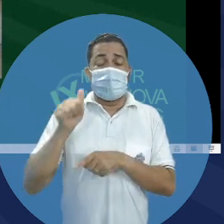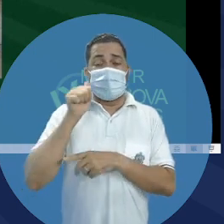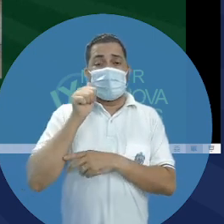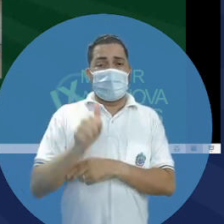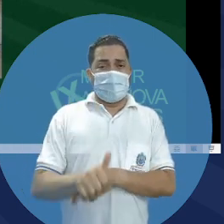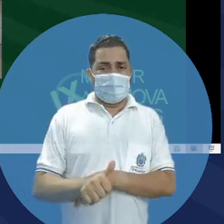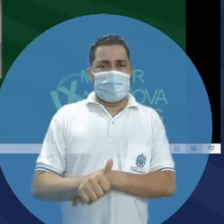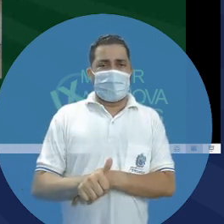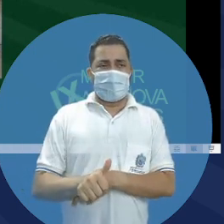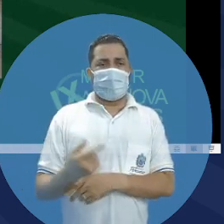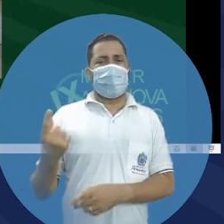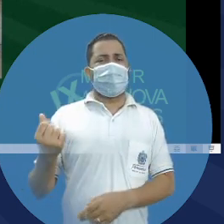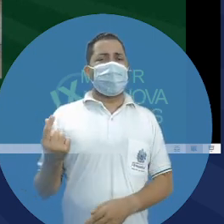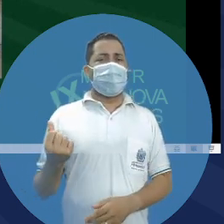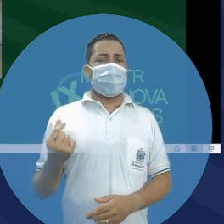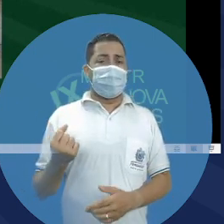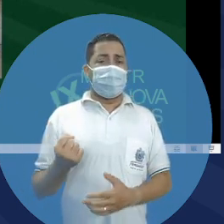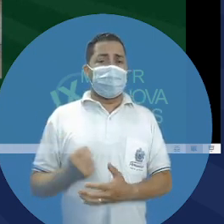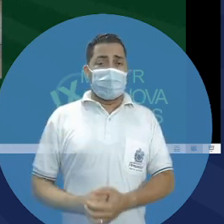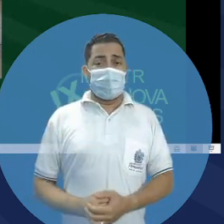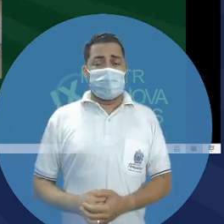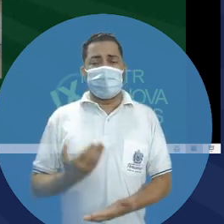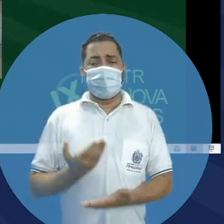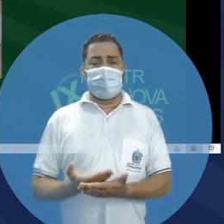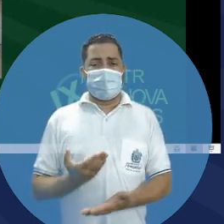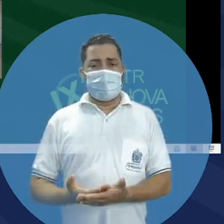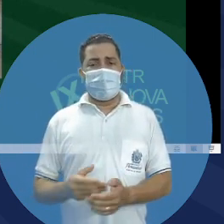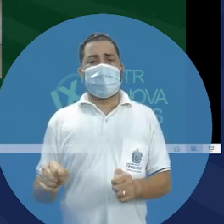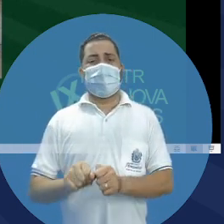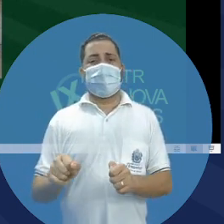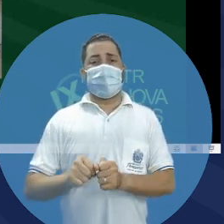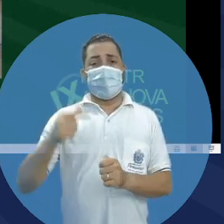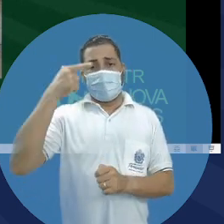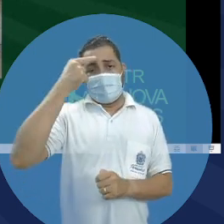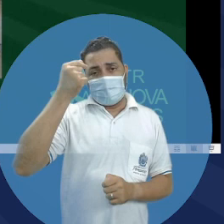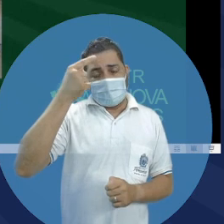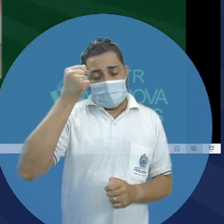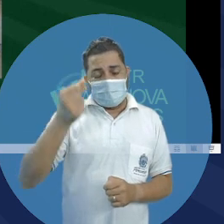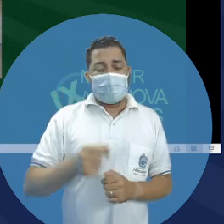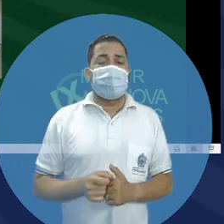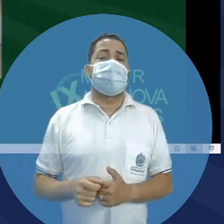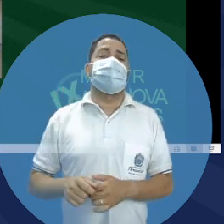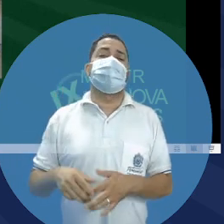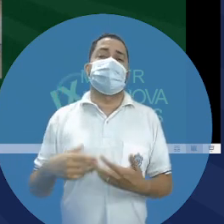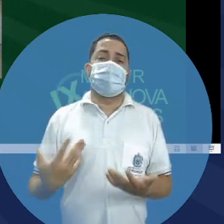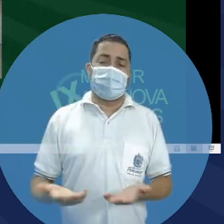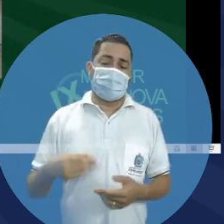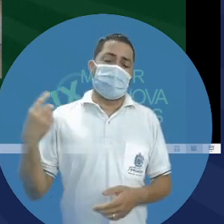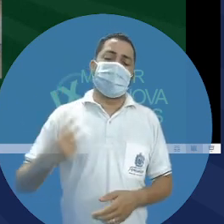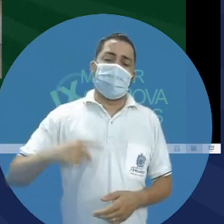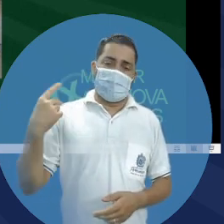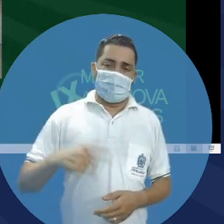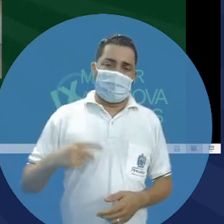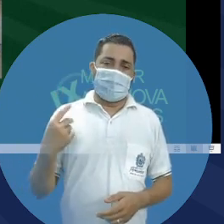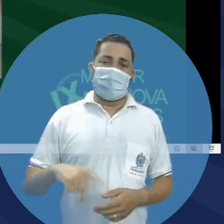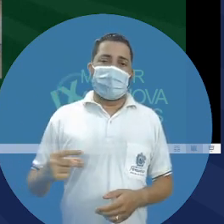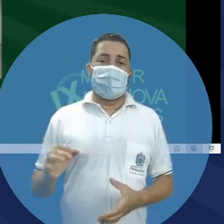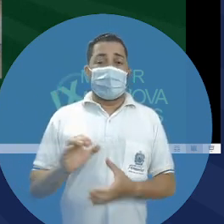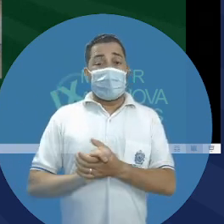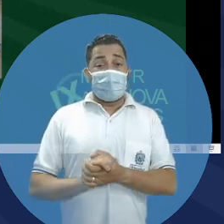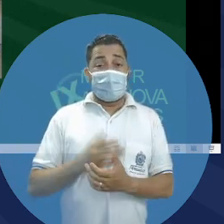financeiras, ela estudava, fazia faculdade, e mesmo assim apanhava do marido, mesmo assim ela